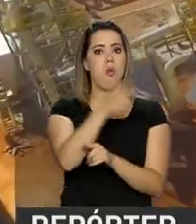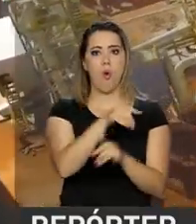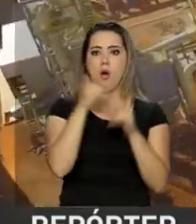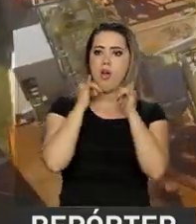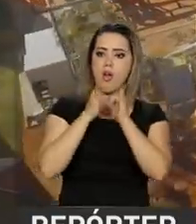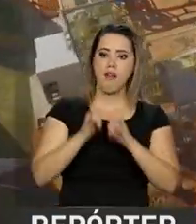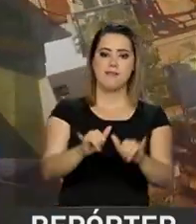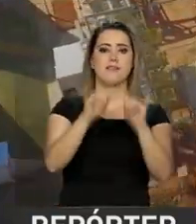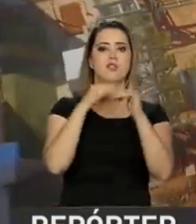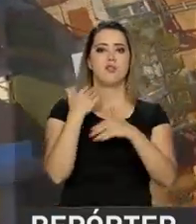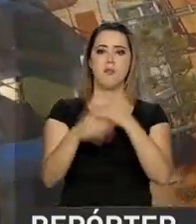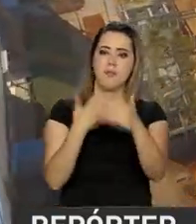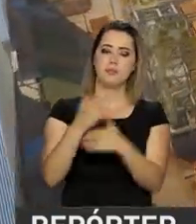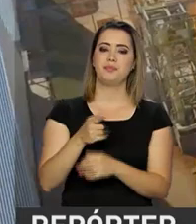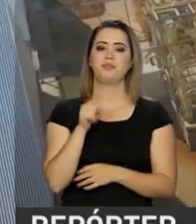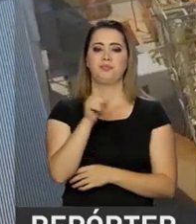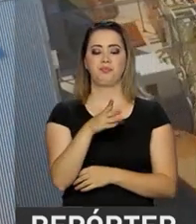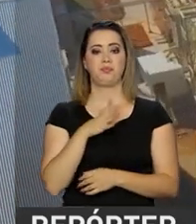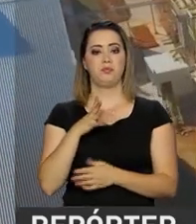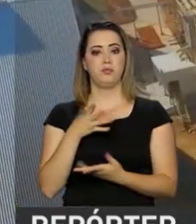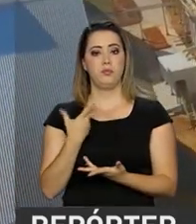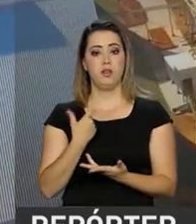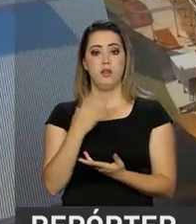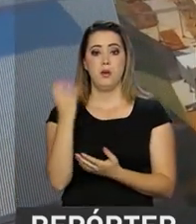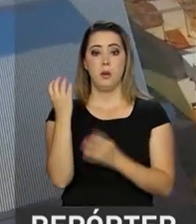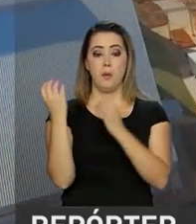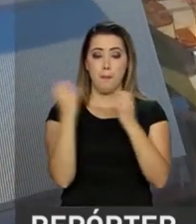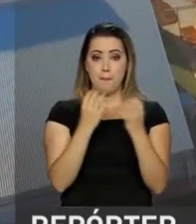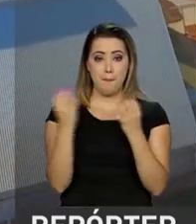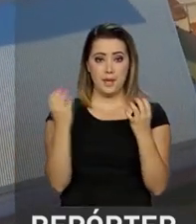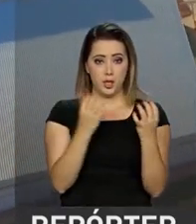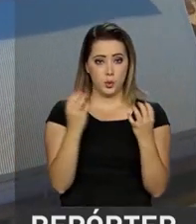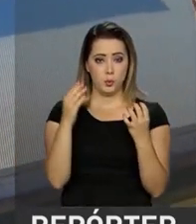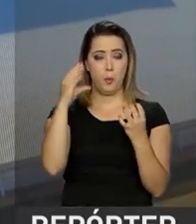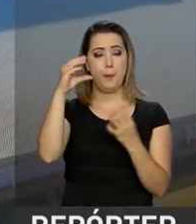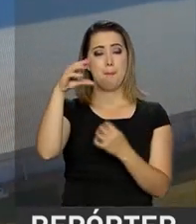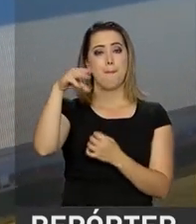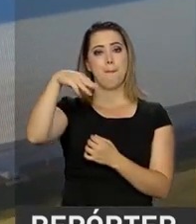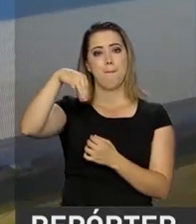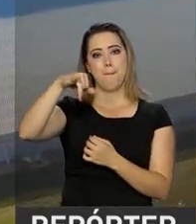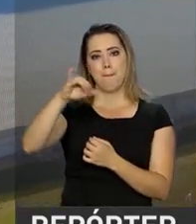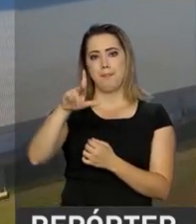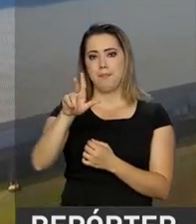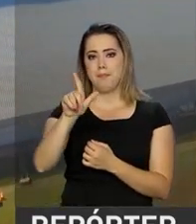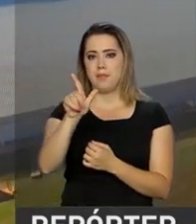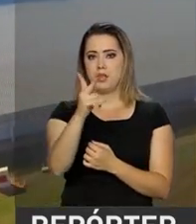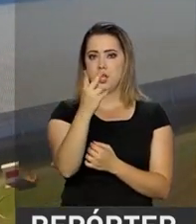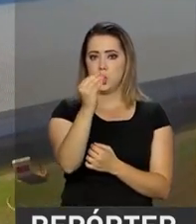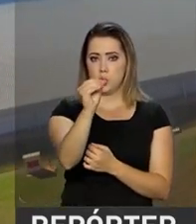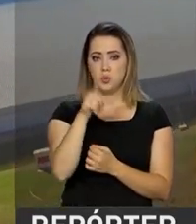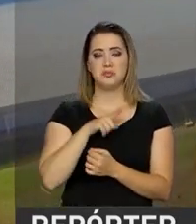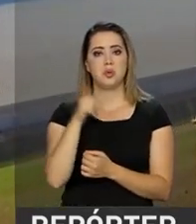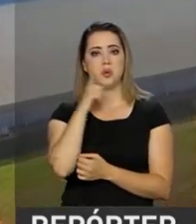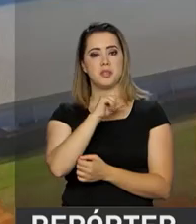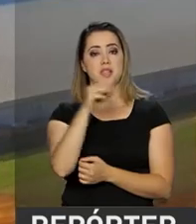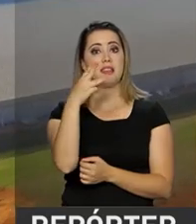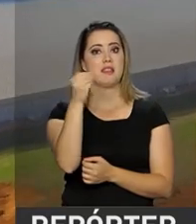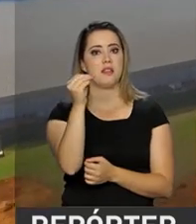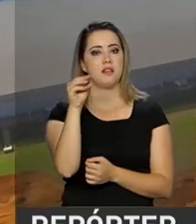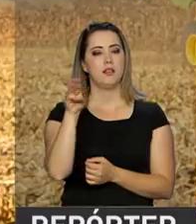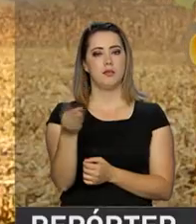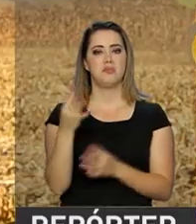indústria vai absorver grande parte da produção de milho do Mato Grosso que nesta safra vai chegar a 30 milhões de